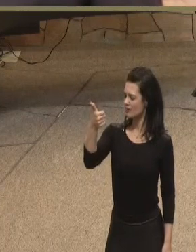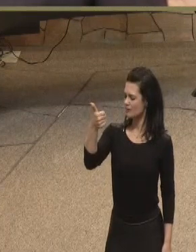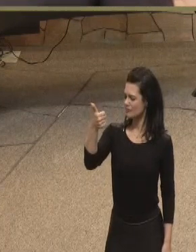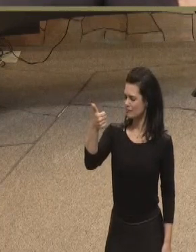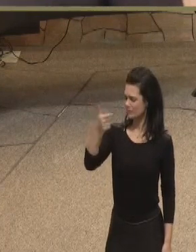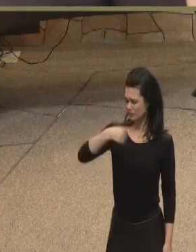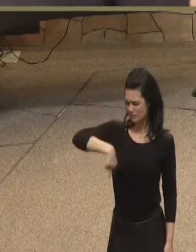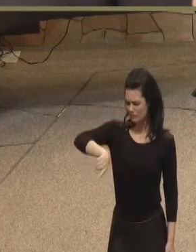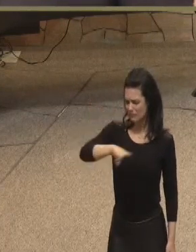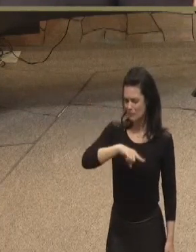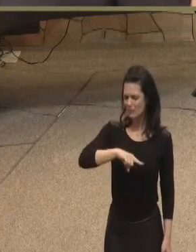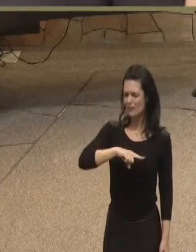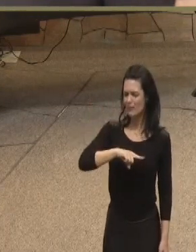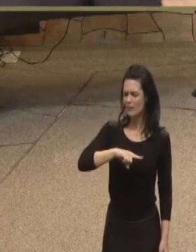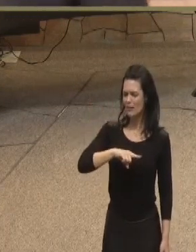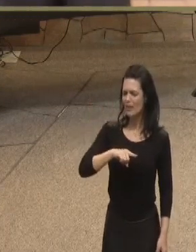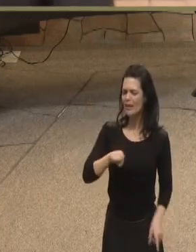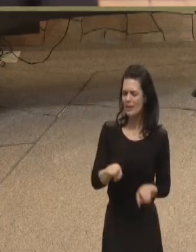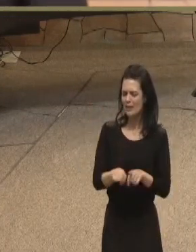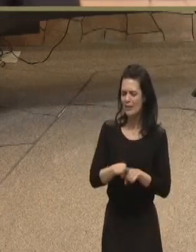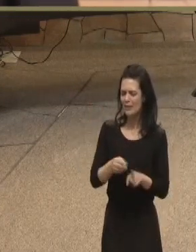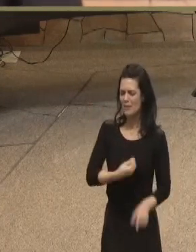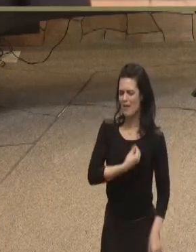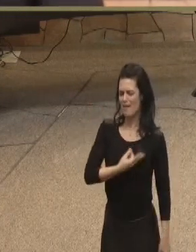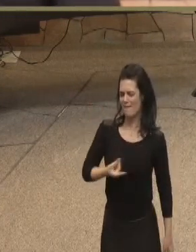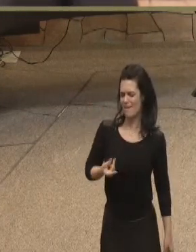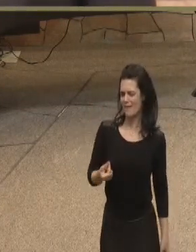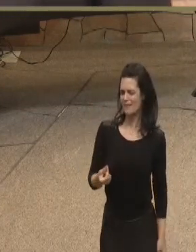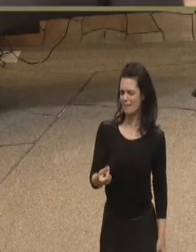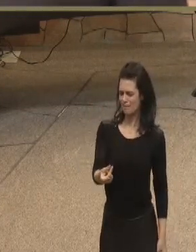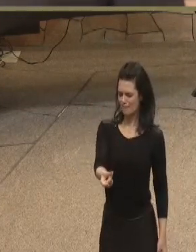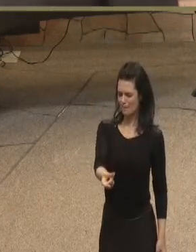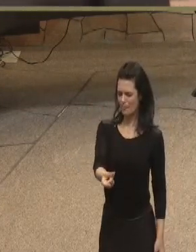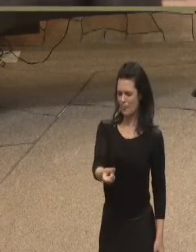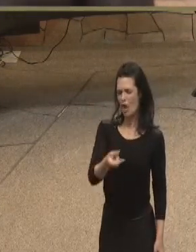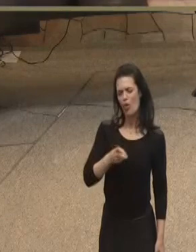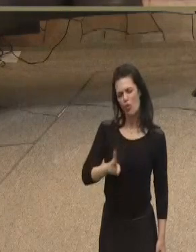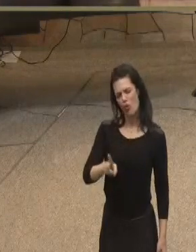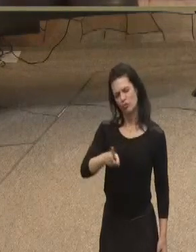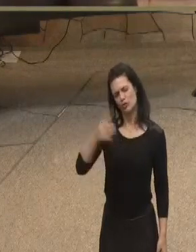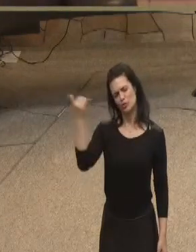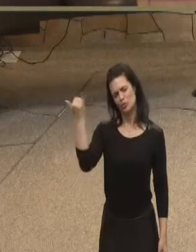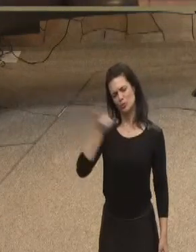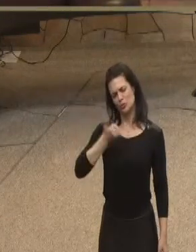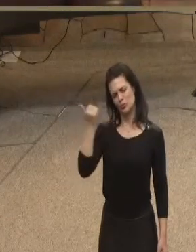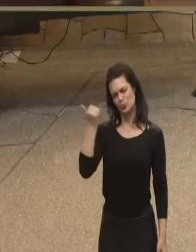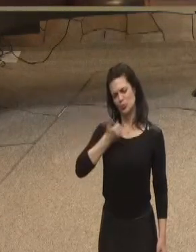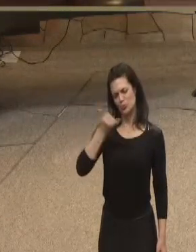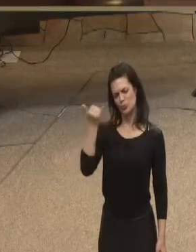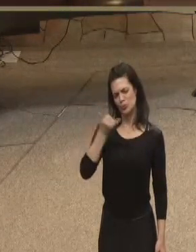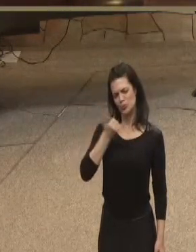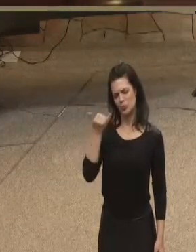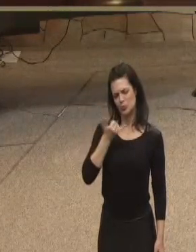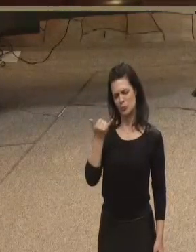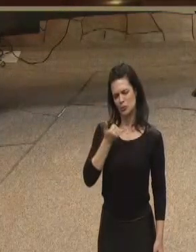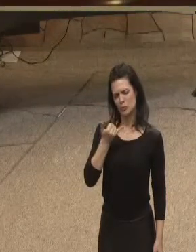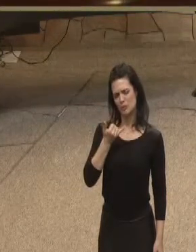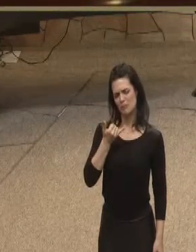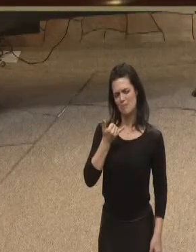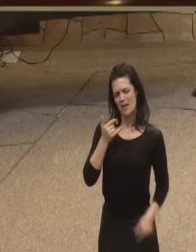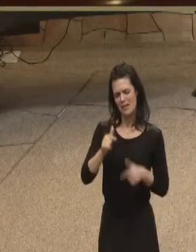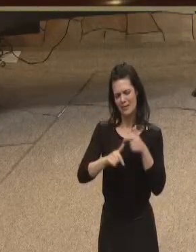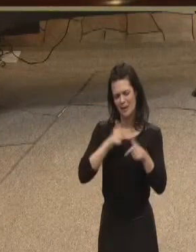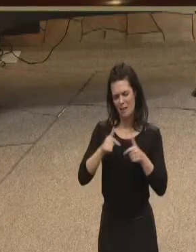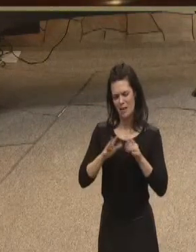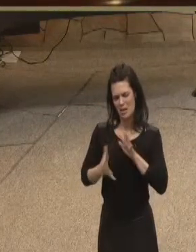vida, mas o melhor para a nossa eternidade. Continua falando aos nossos corações, trabalhando em nossas vidas. É o